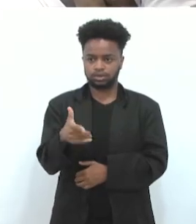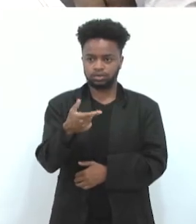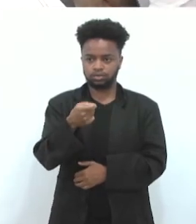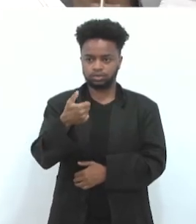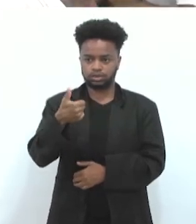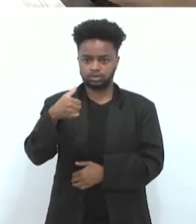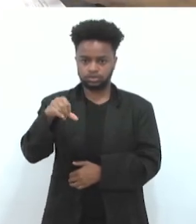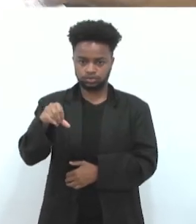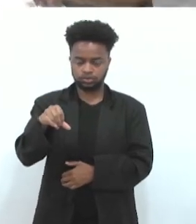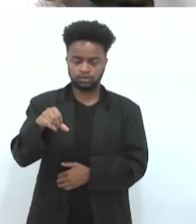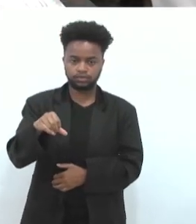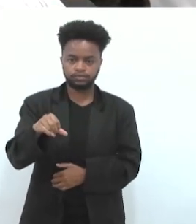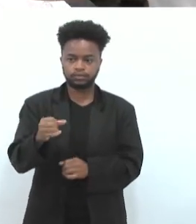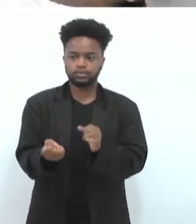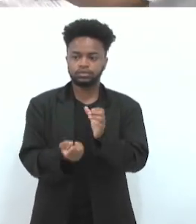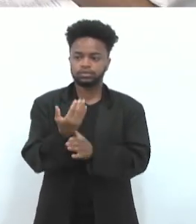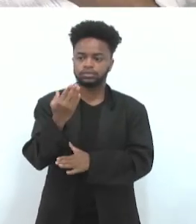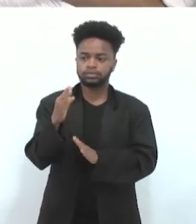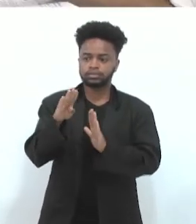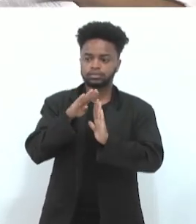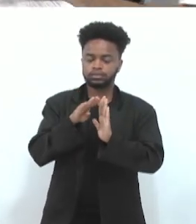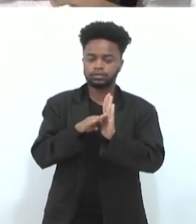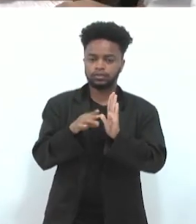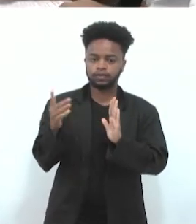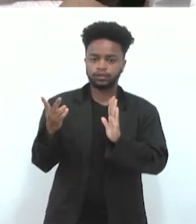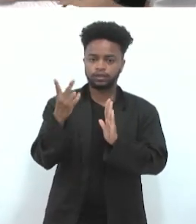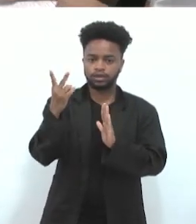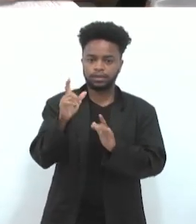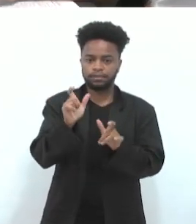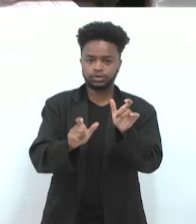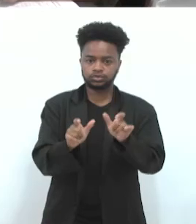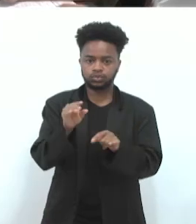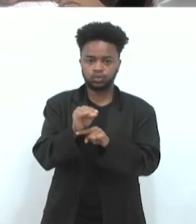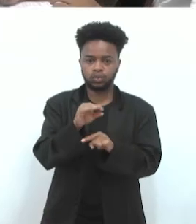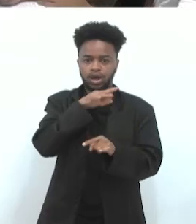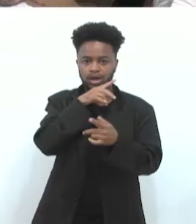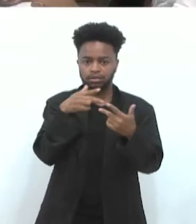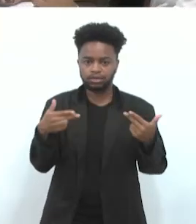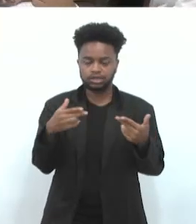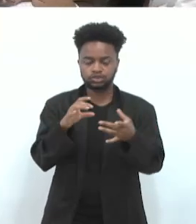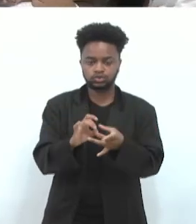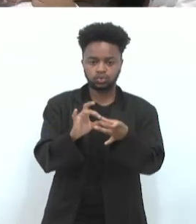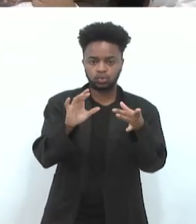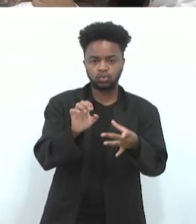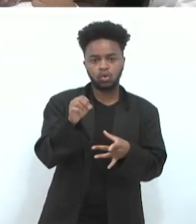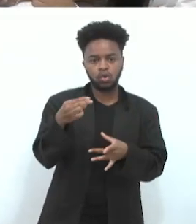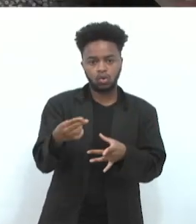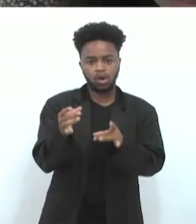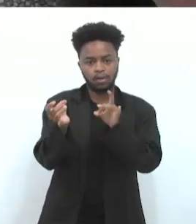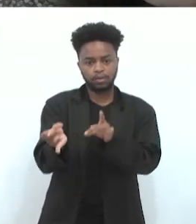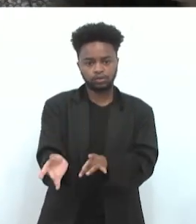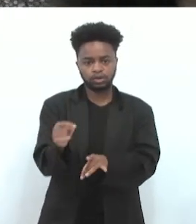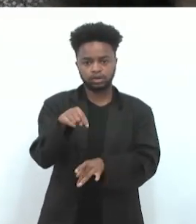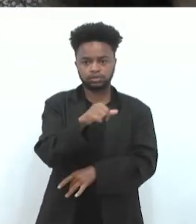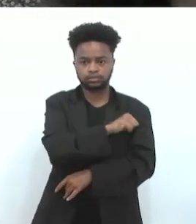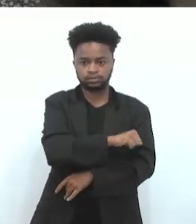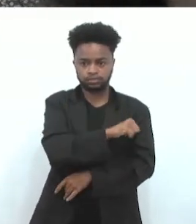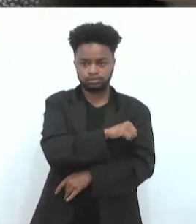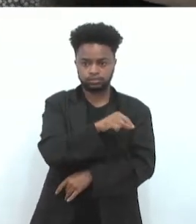2019, que institui o programa de valorização de protetores e cuidadores de animais soltos ou abandonados no estado do Rio de Janeiro, inclusive lei